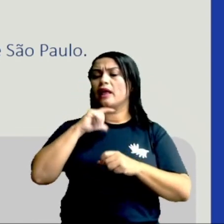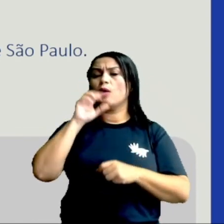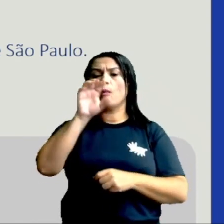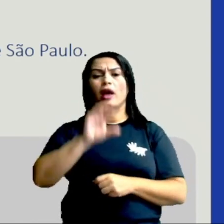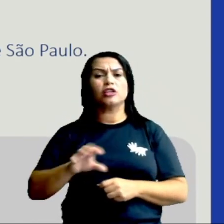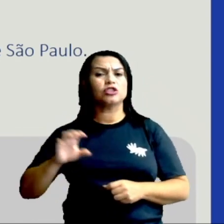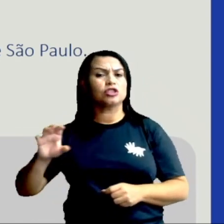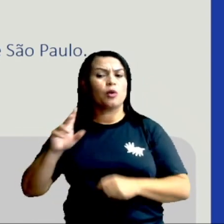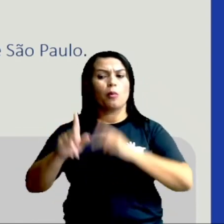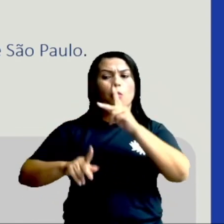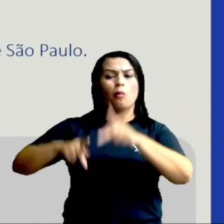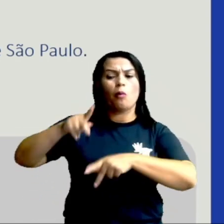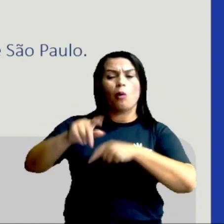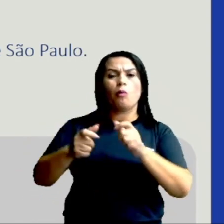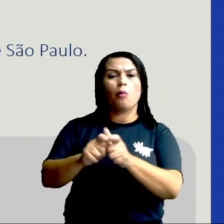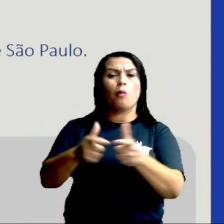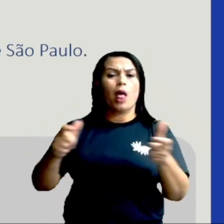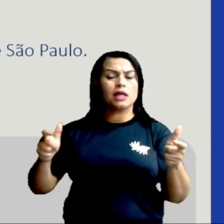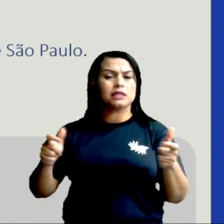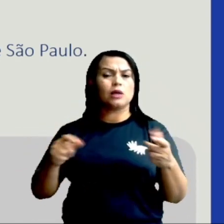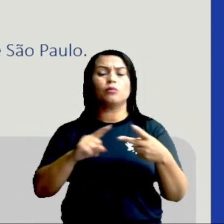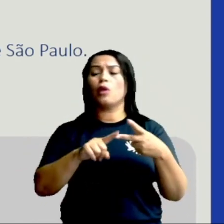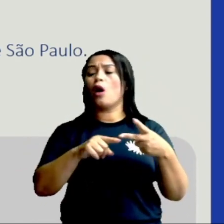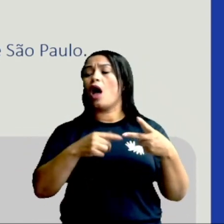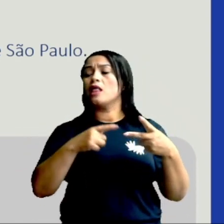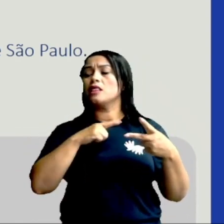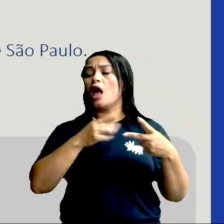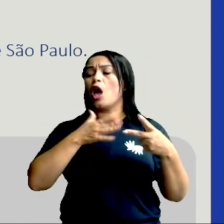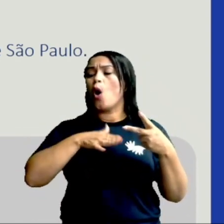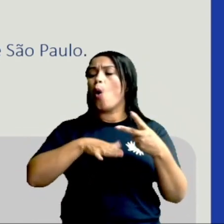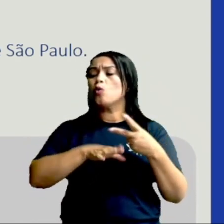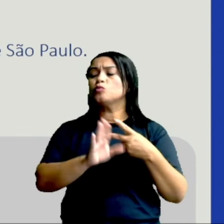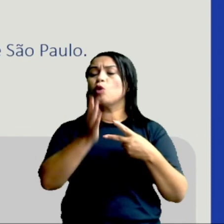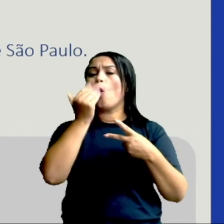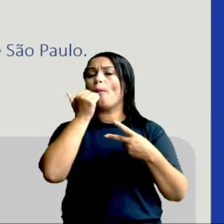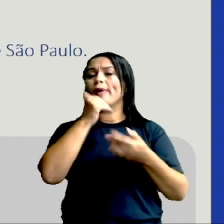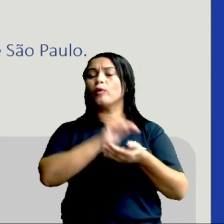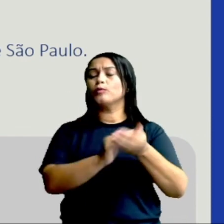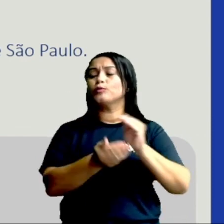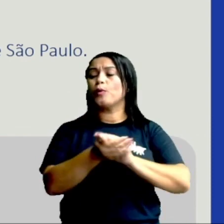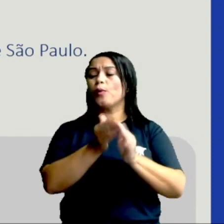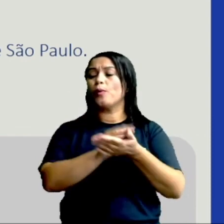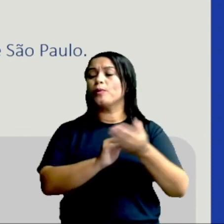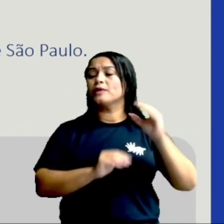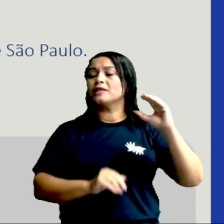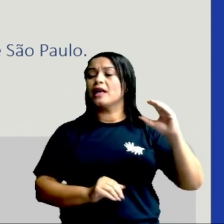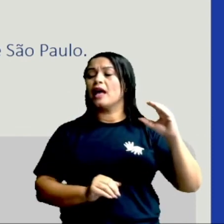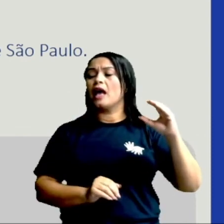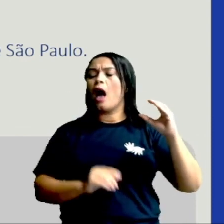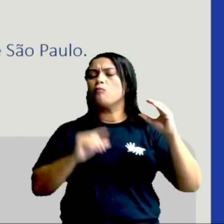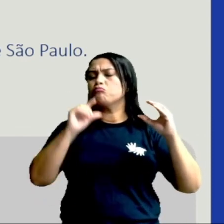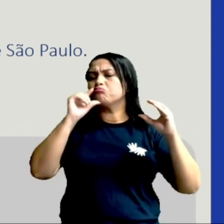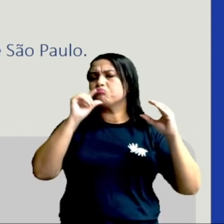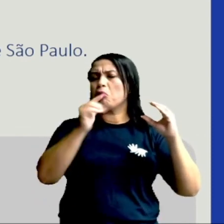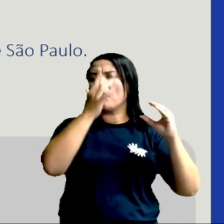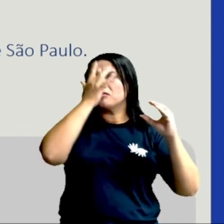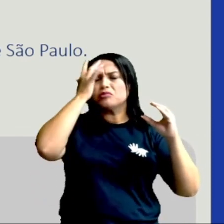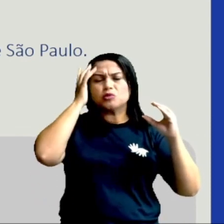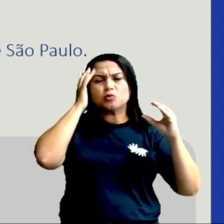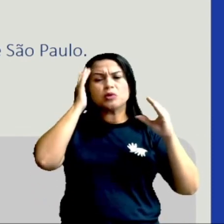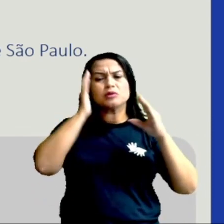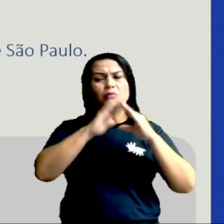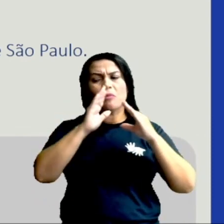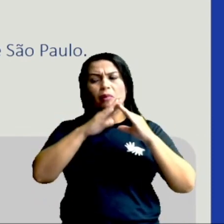população, possui costume de comer cuscuz, na letra B. Letra C, é pouco